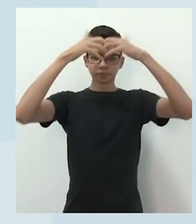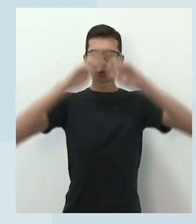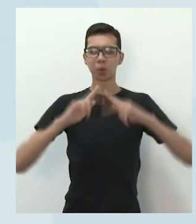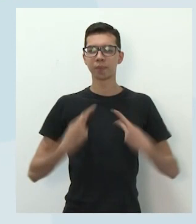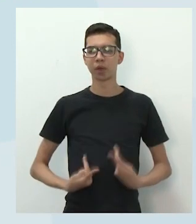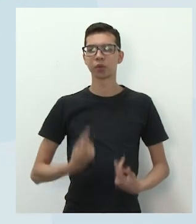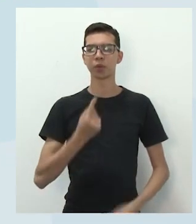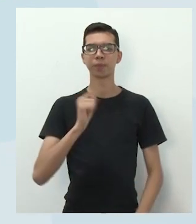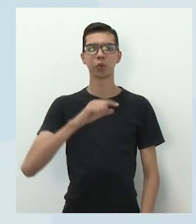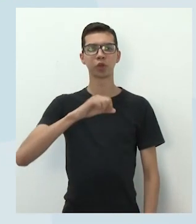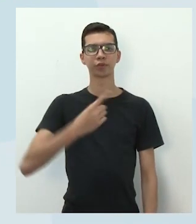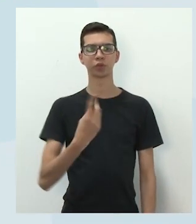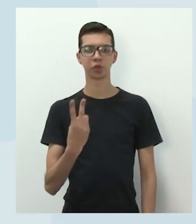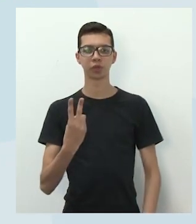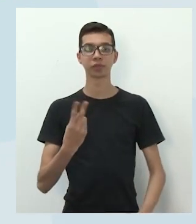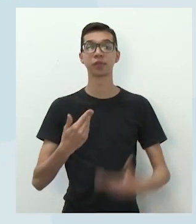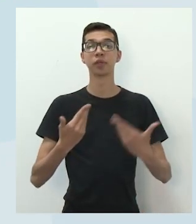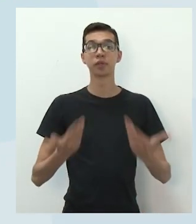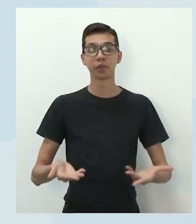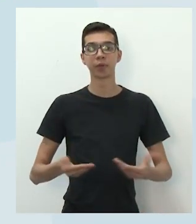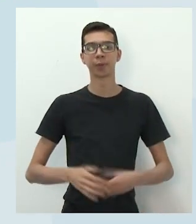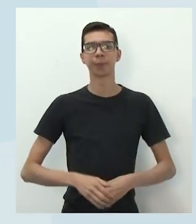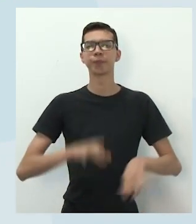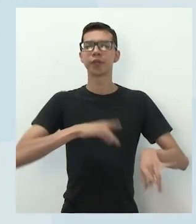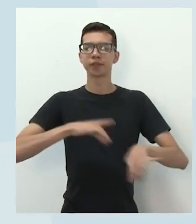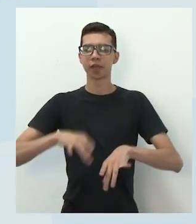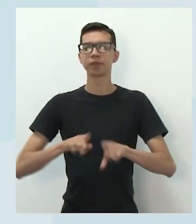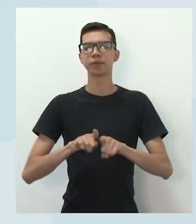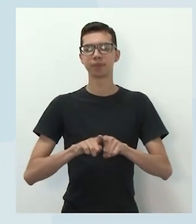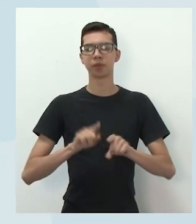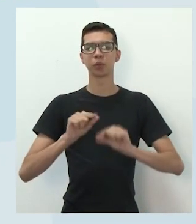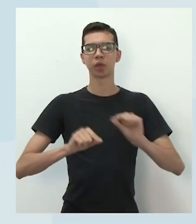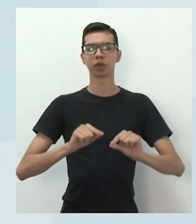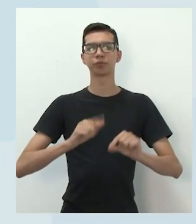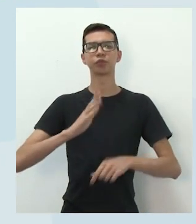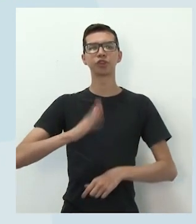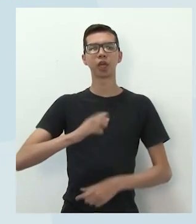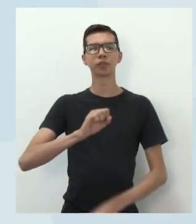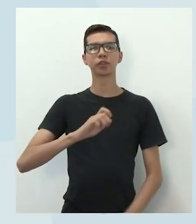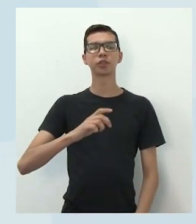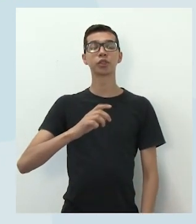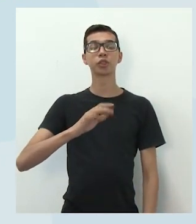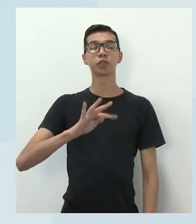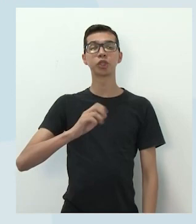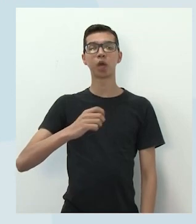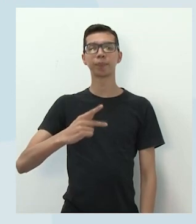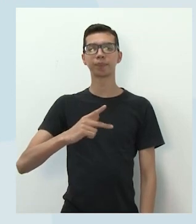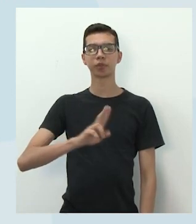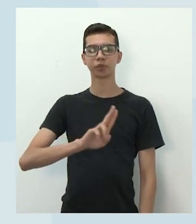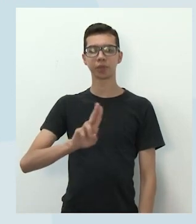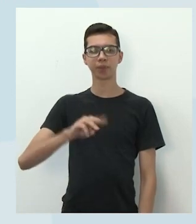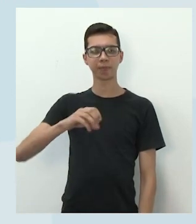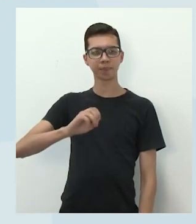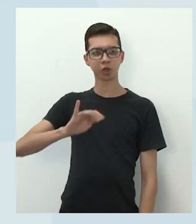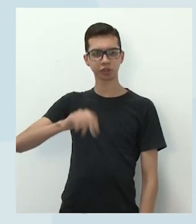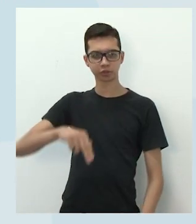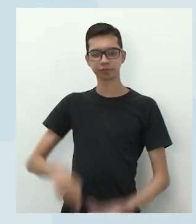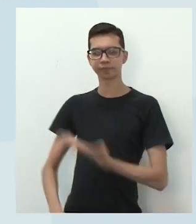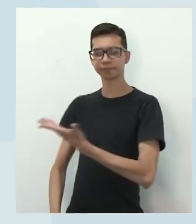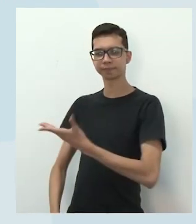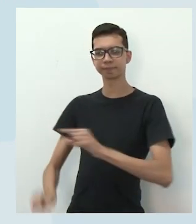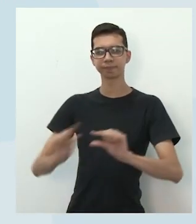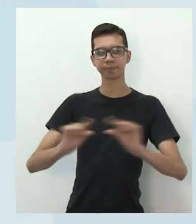United Productions of America, UPA, ainda na década de 40, e popularizando-se a partir da década de 60 pela produtora